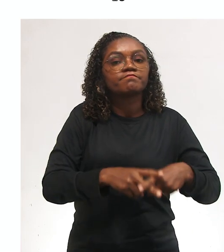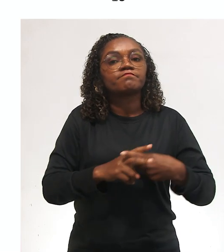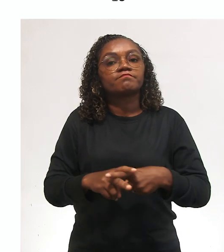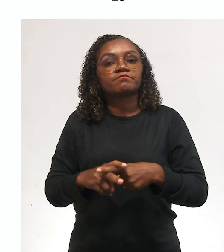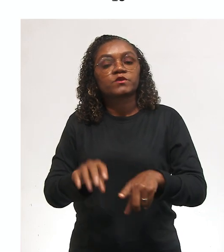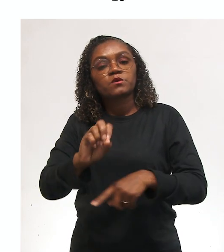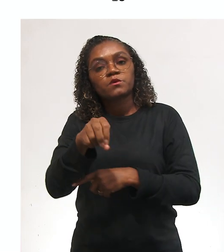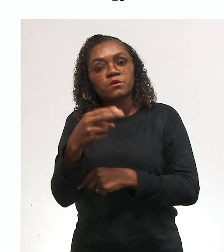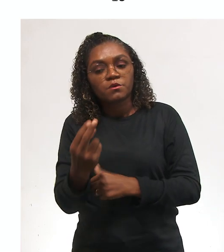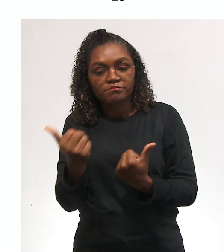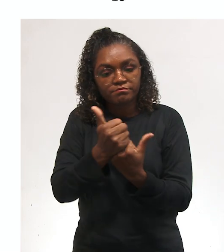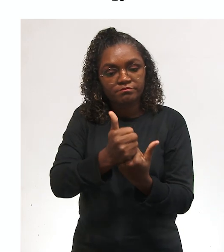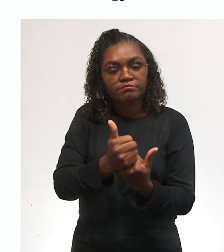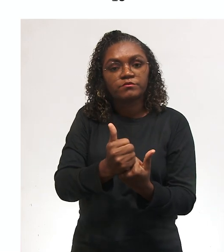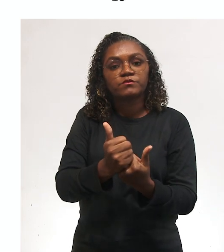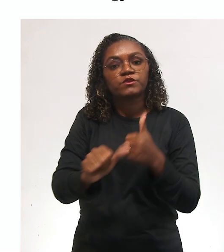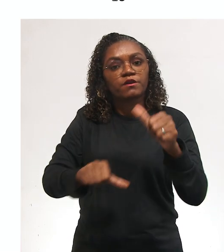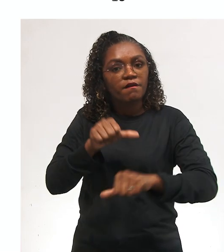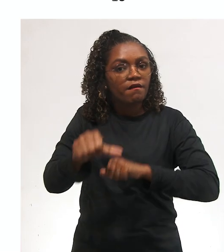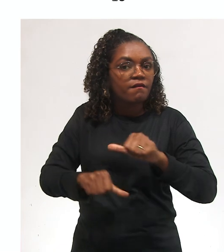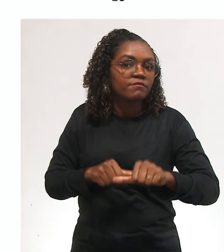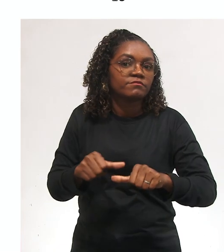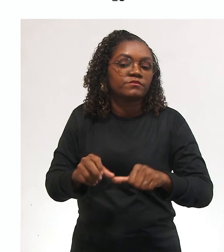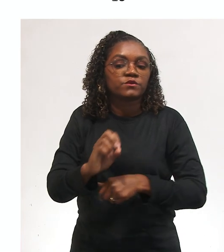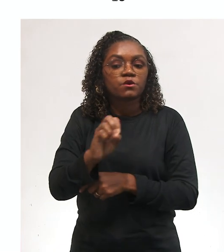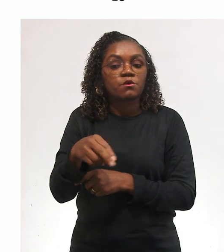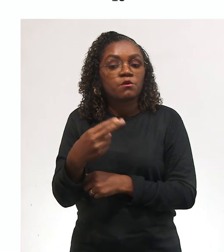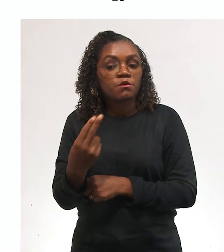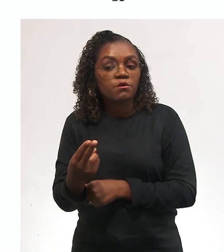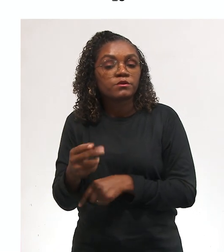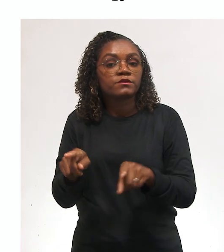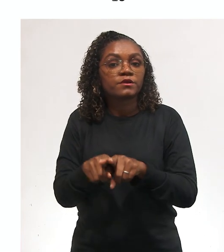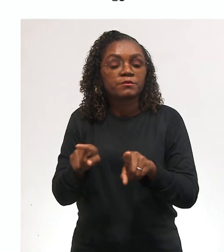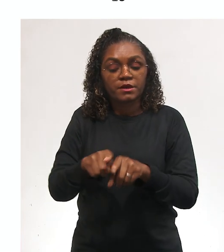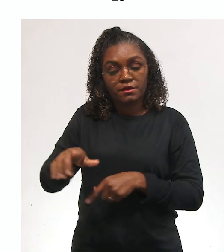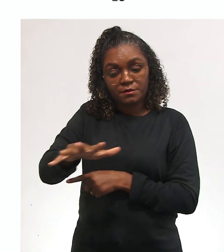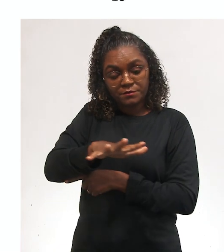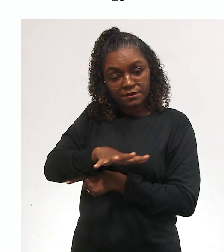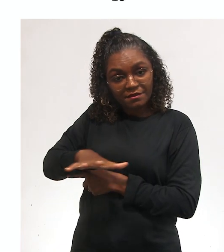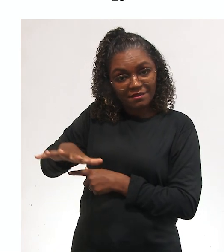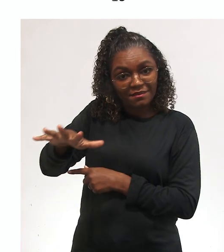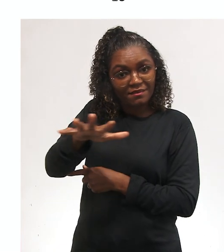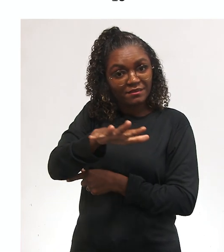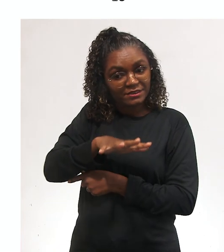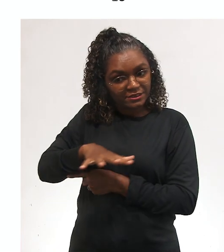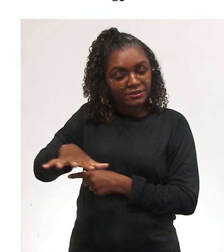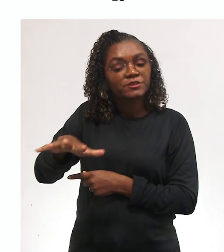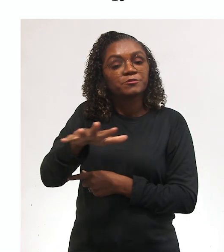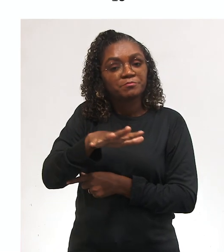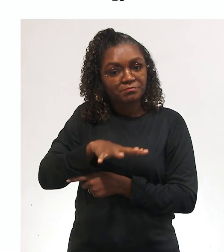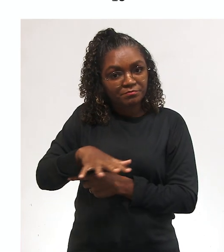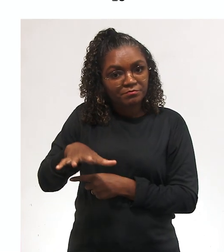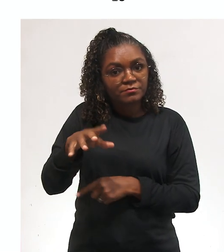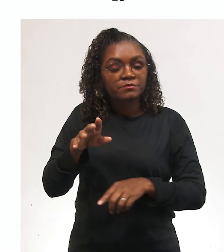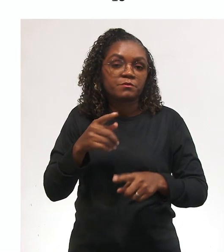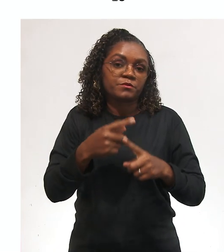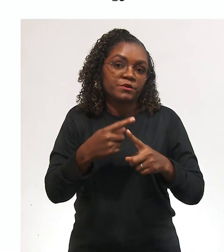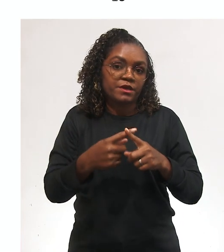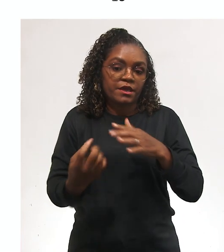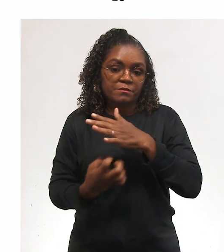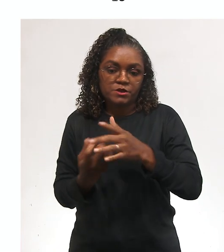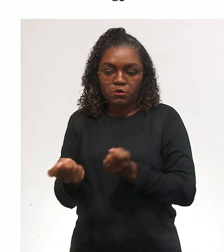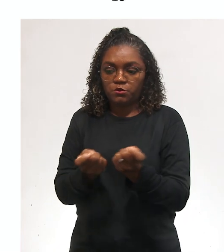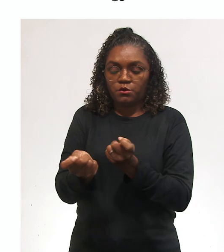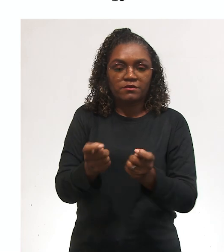alguma manutenção ou substituição, falhas podem estar fora também, no meio ambiente, coisas que estão fora